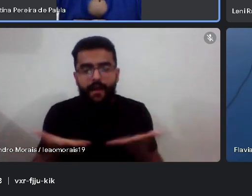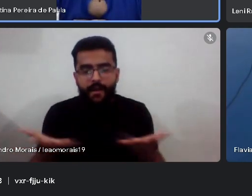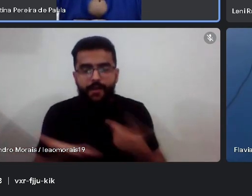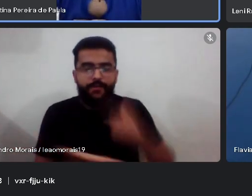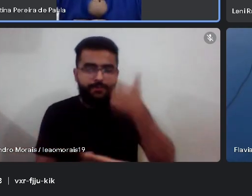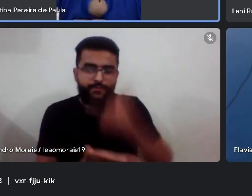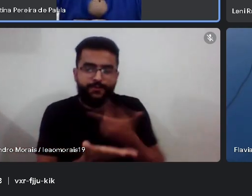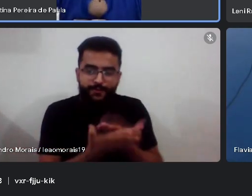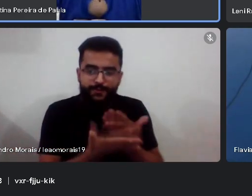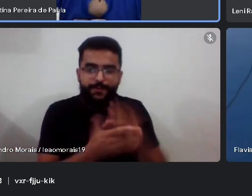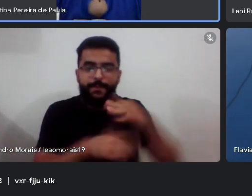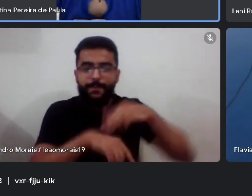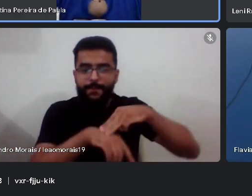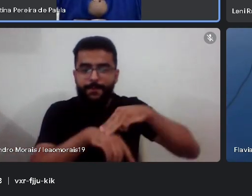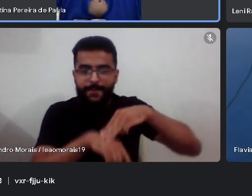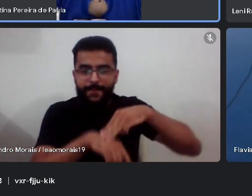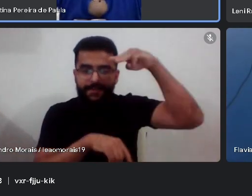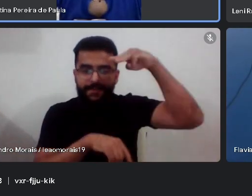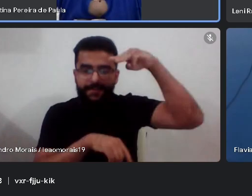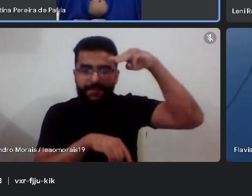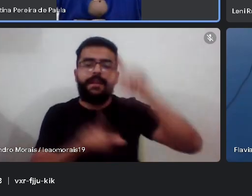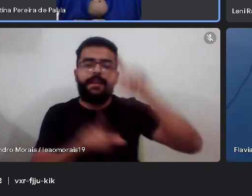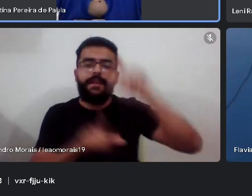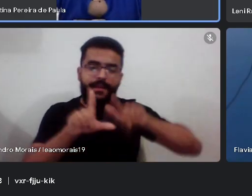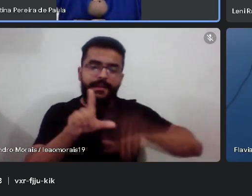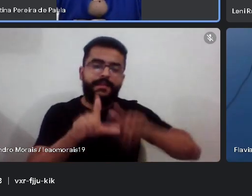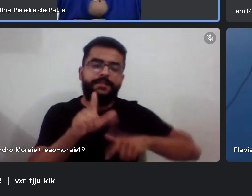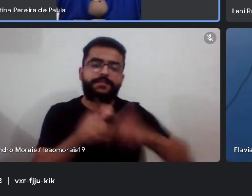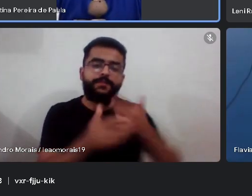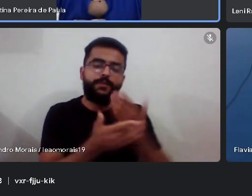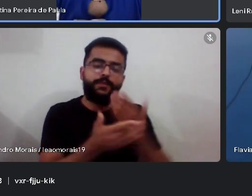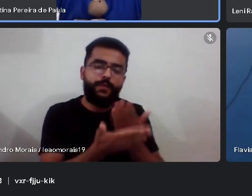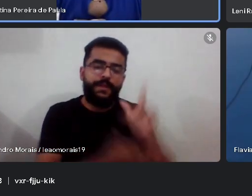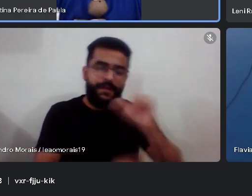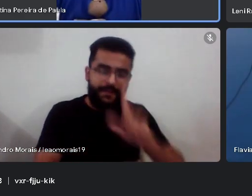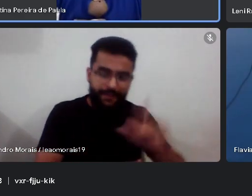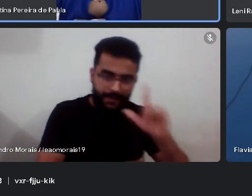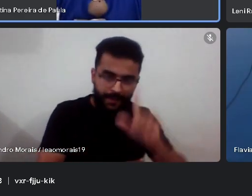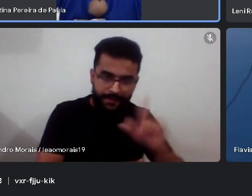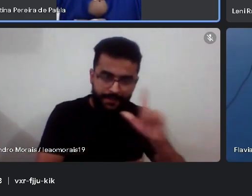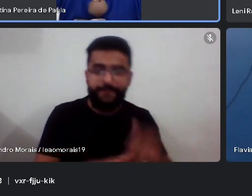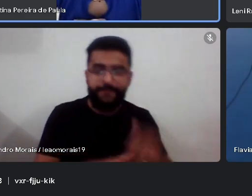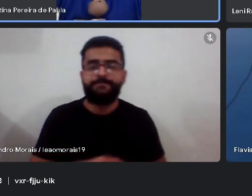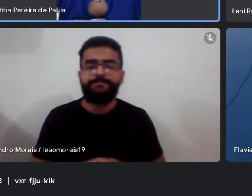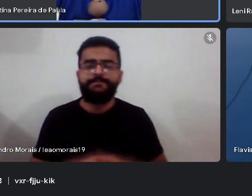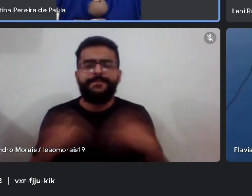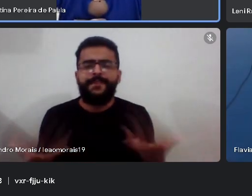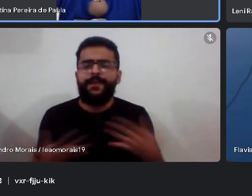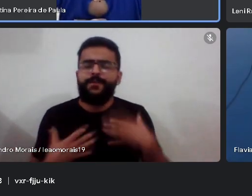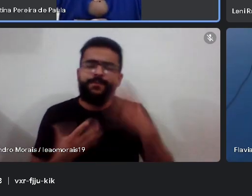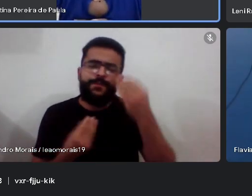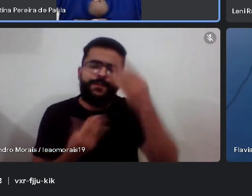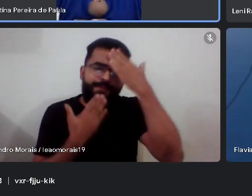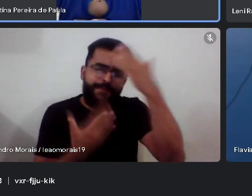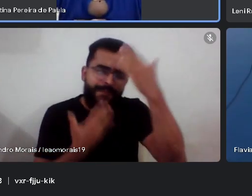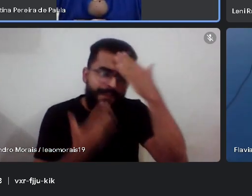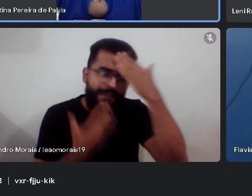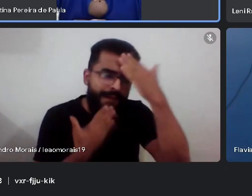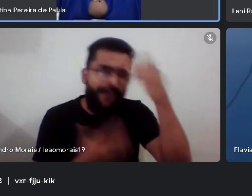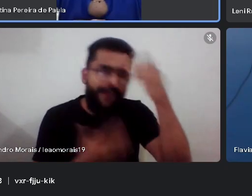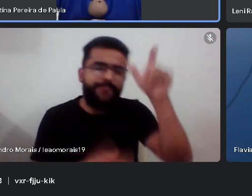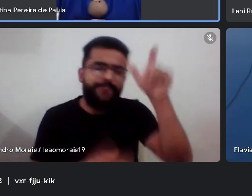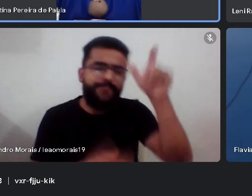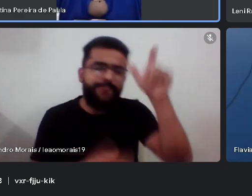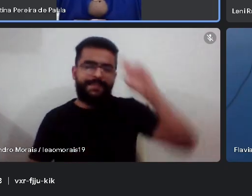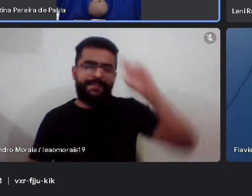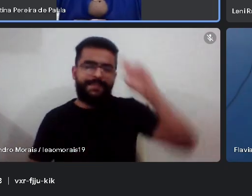e também pós-graduado em Libras. Estou agora cursando o mestrado em Estudos Literários.